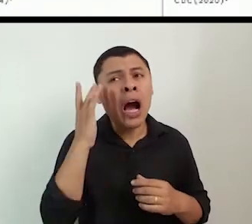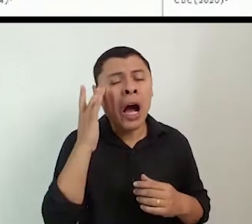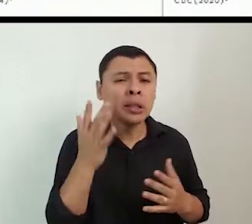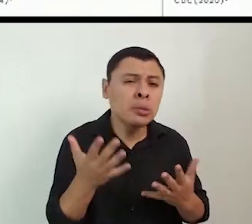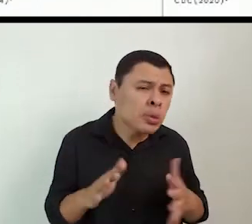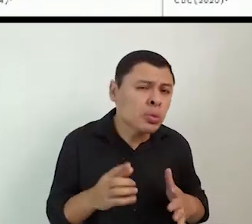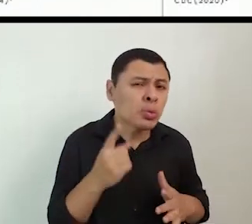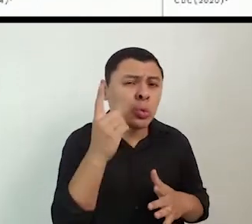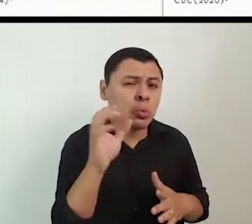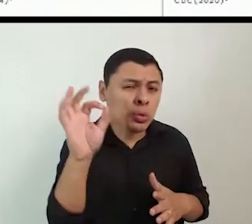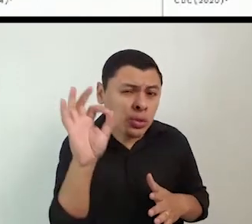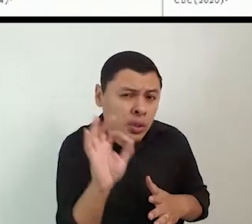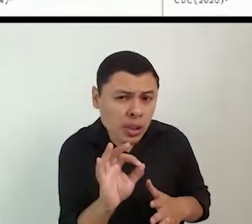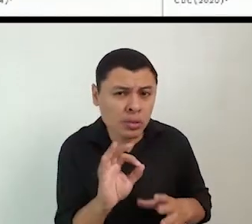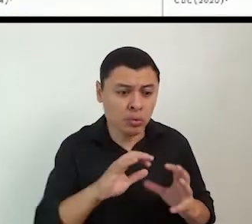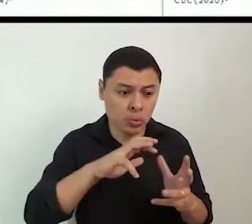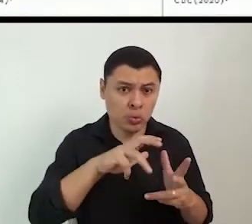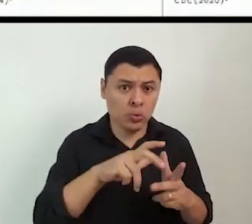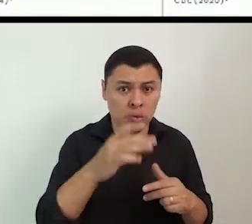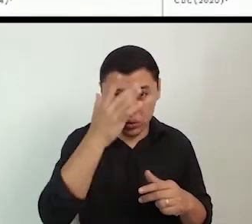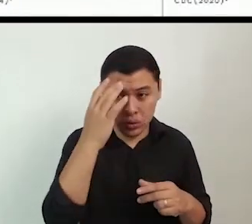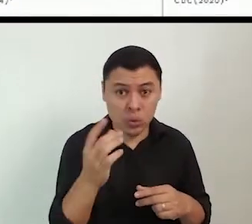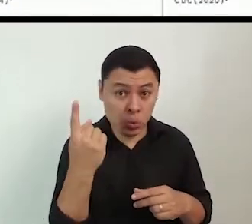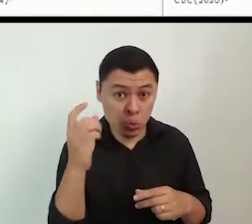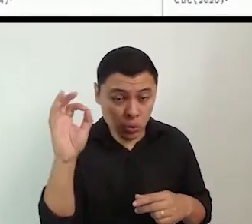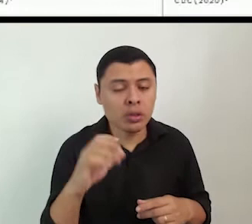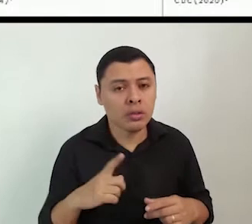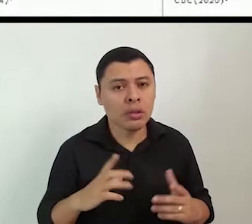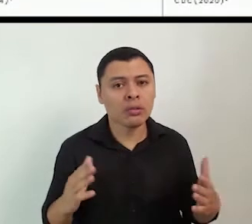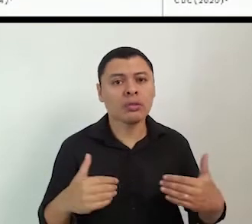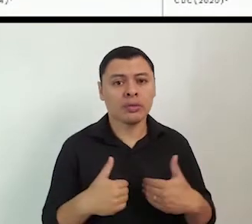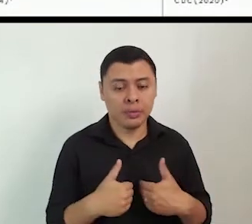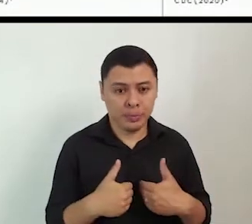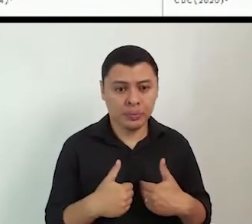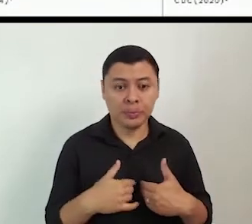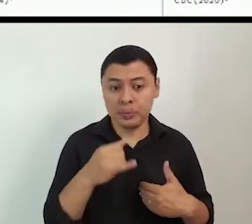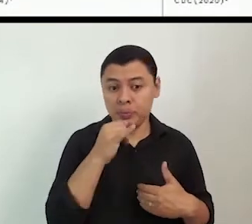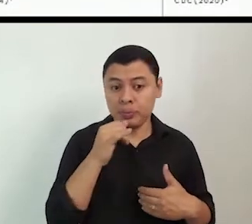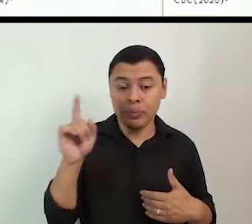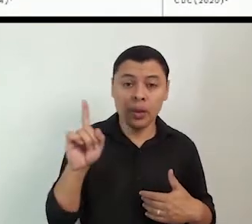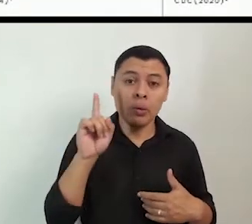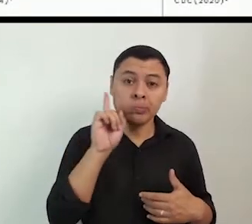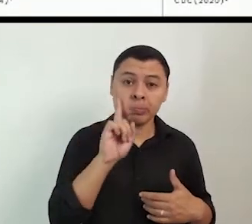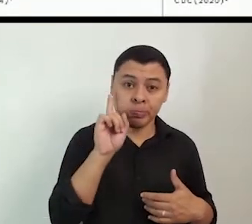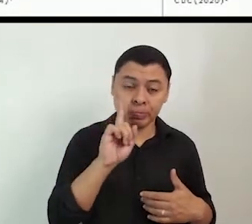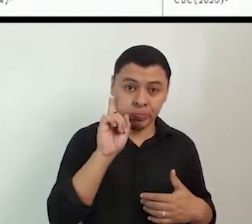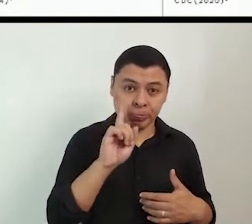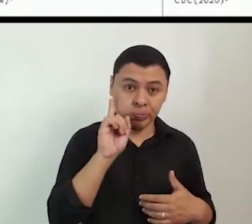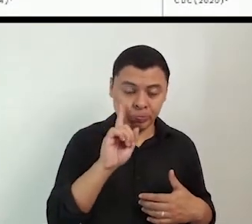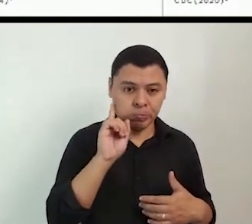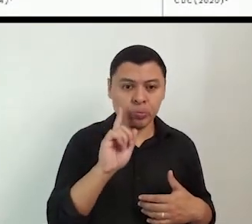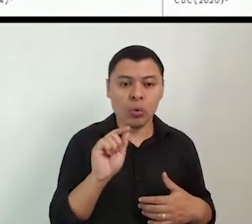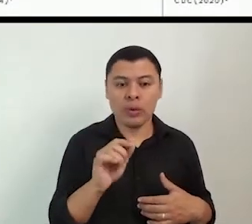população esteja dentro do espectro, né? E os dados que a gente tem, por exemplo, dos Estados Unidos,